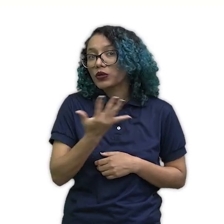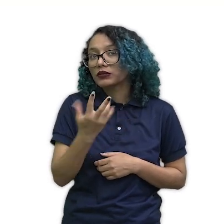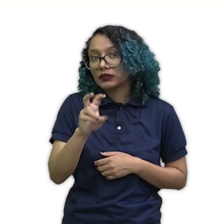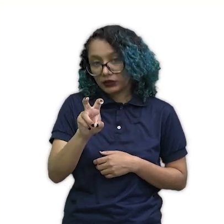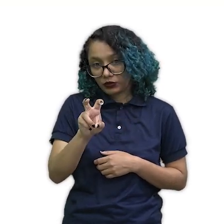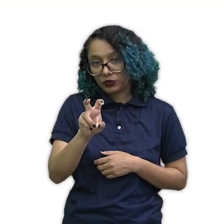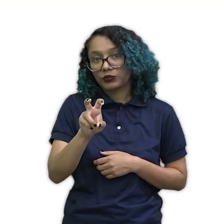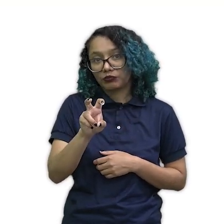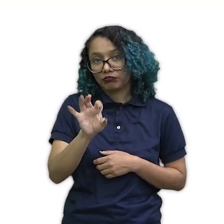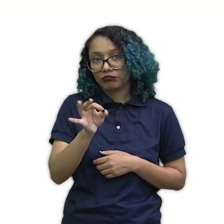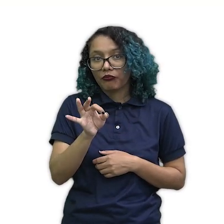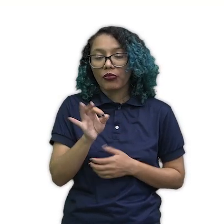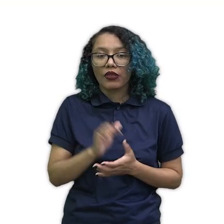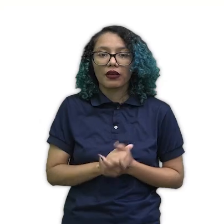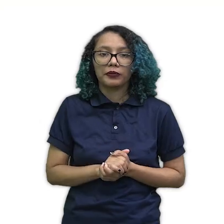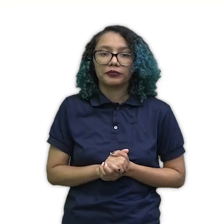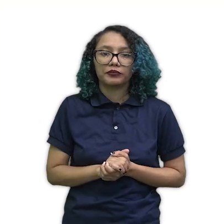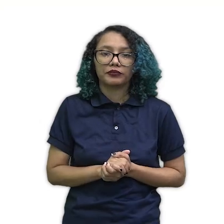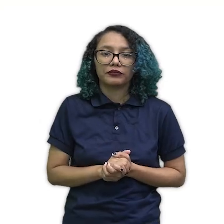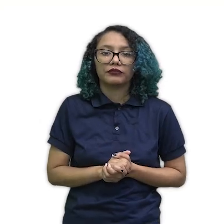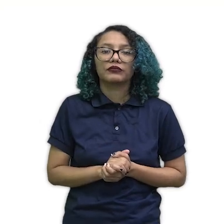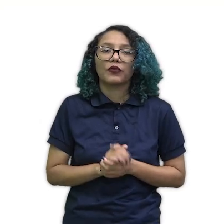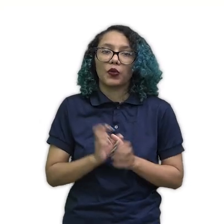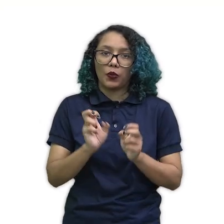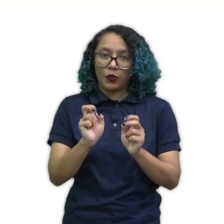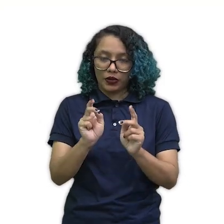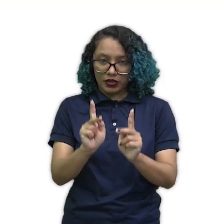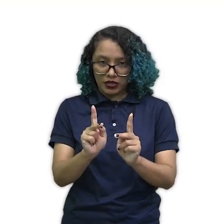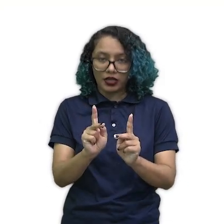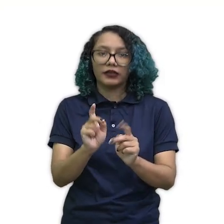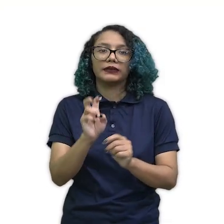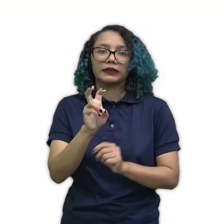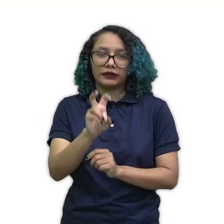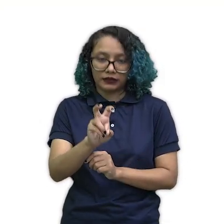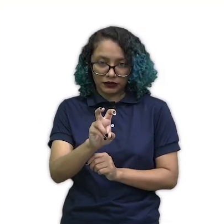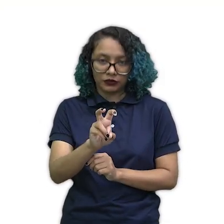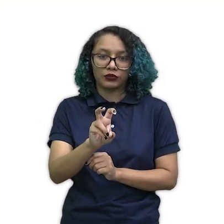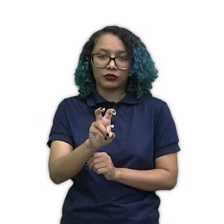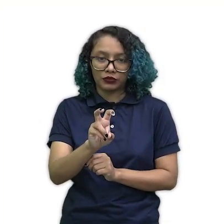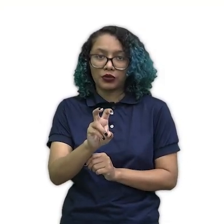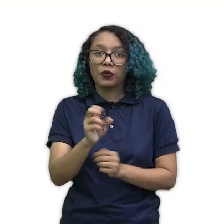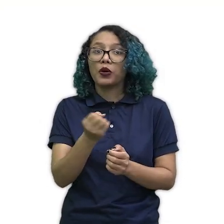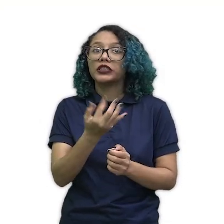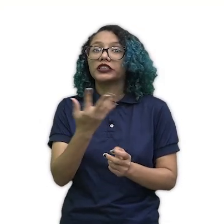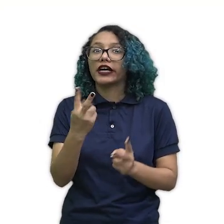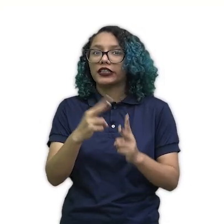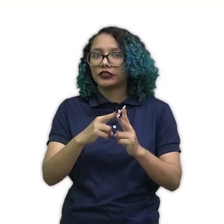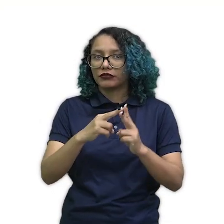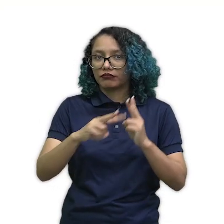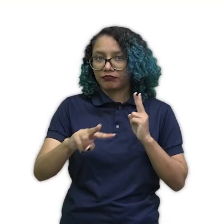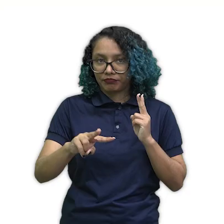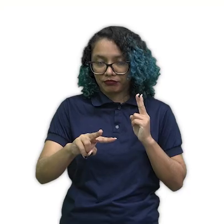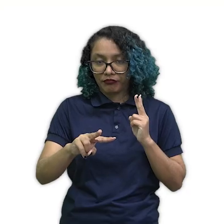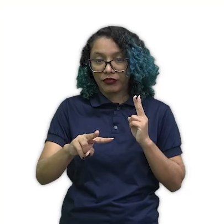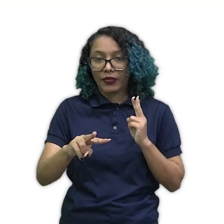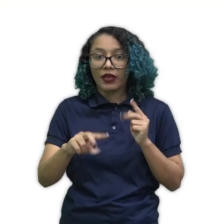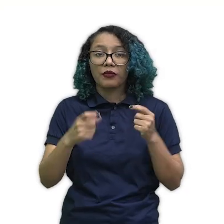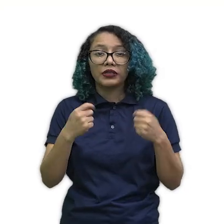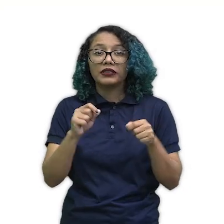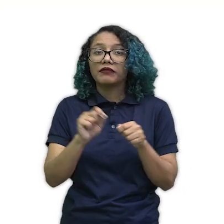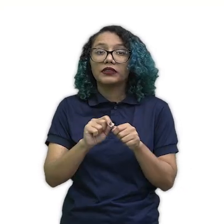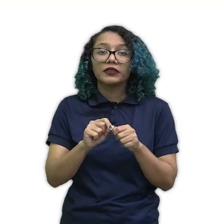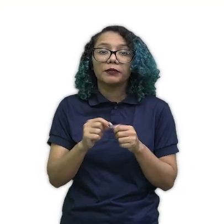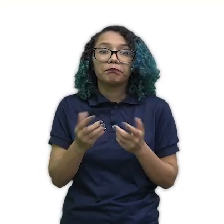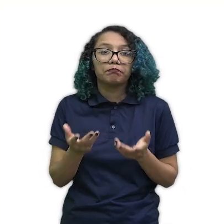Beleza? Tendo 5 elementos, tendo uma quantidade ímpar de elementos, o que você vai